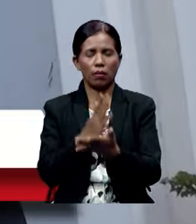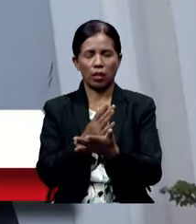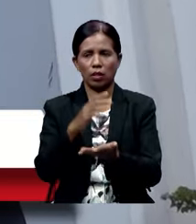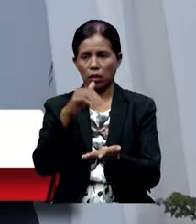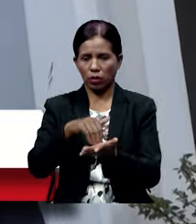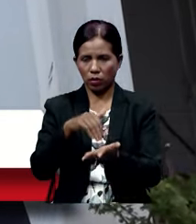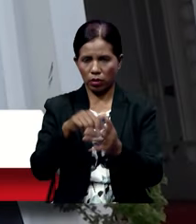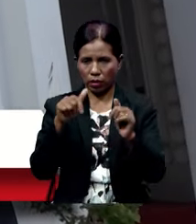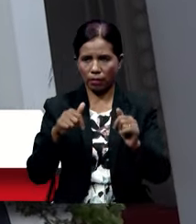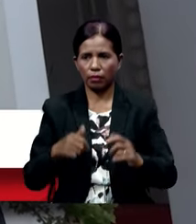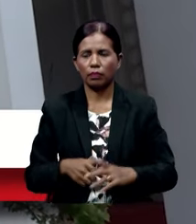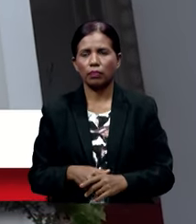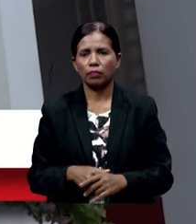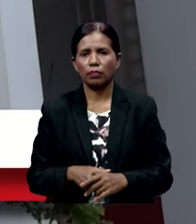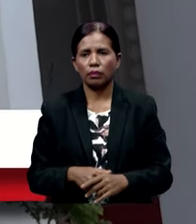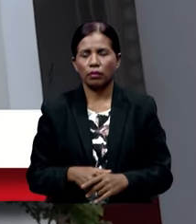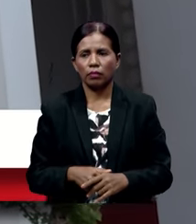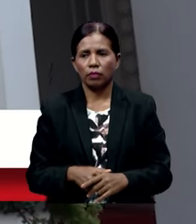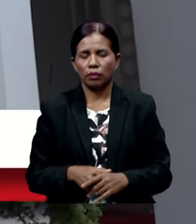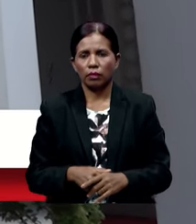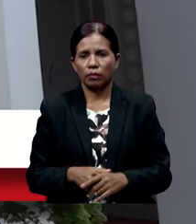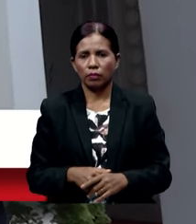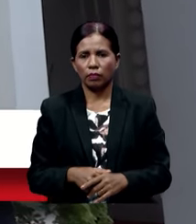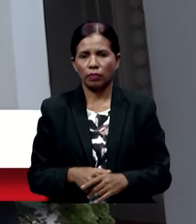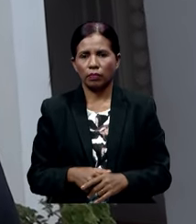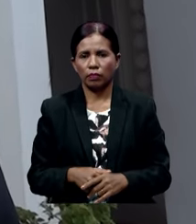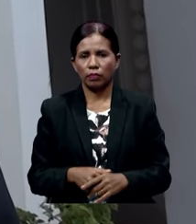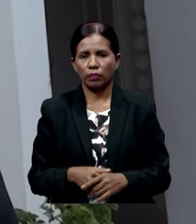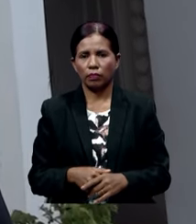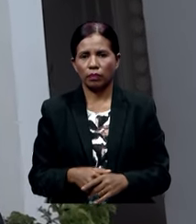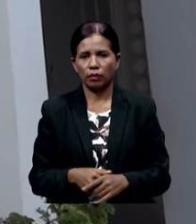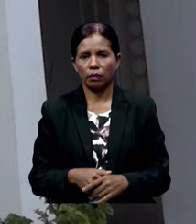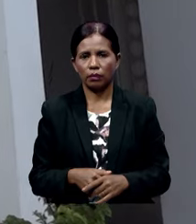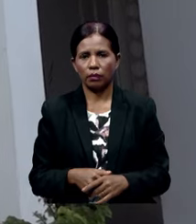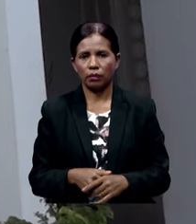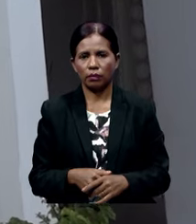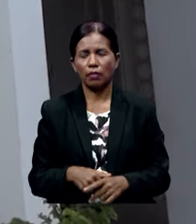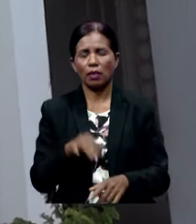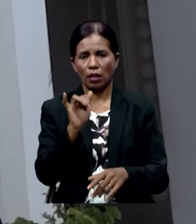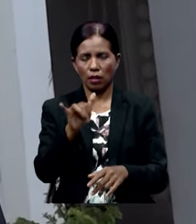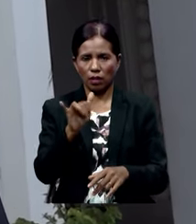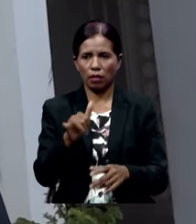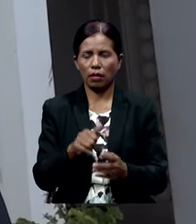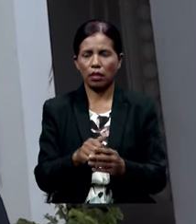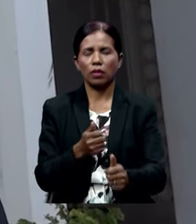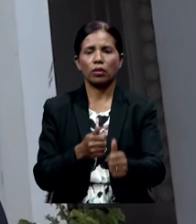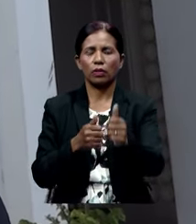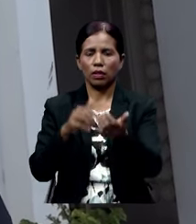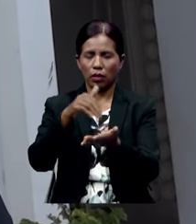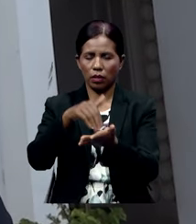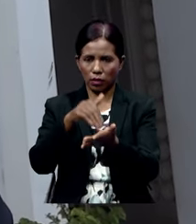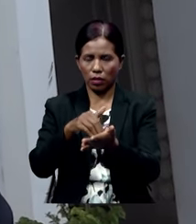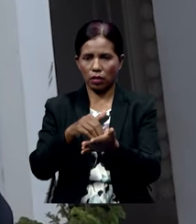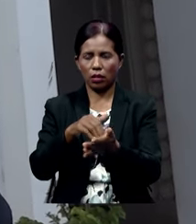é o orçamento mesmo que é investido para fazer? Sim, os estudos na mesma cláusula,